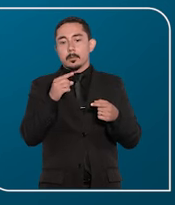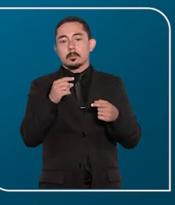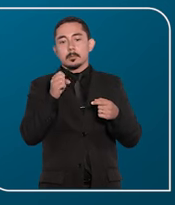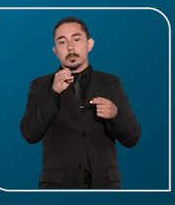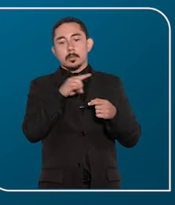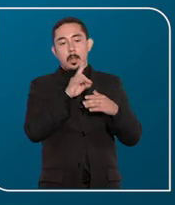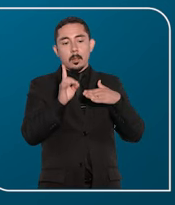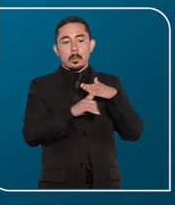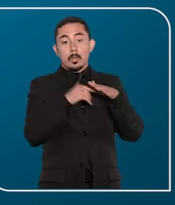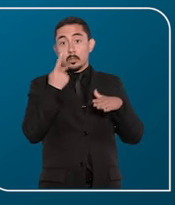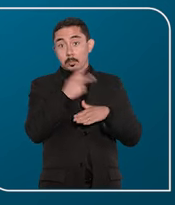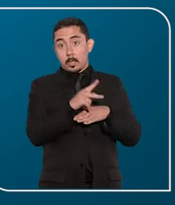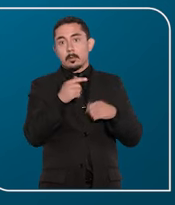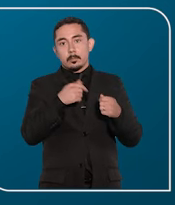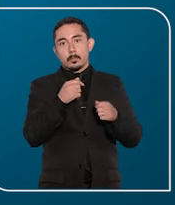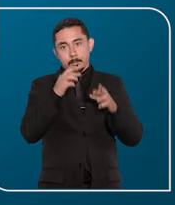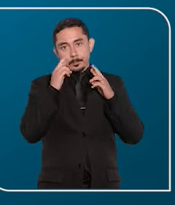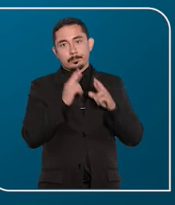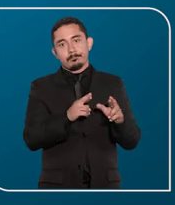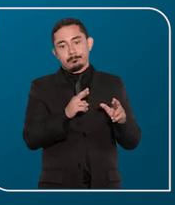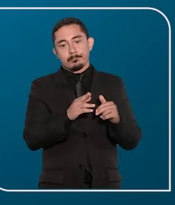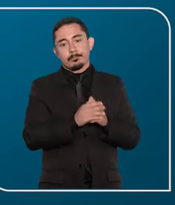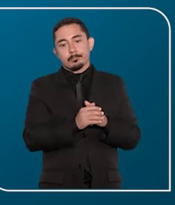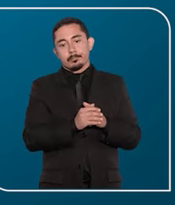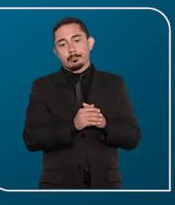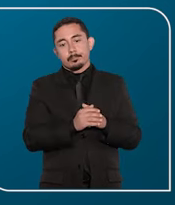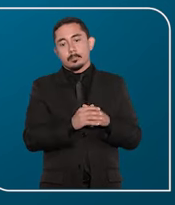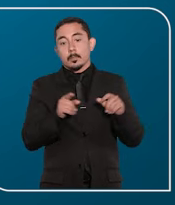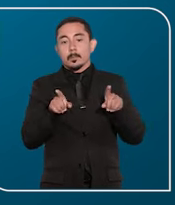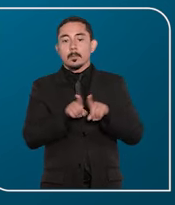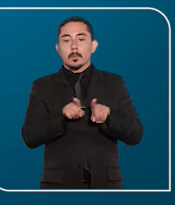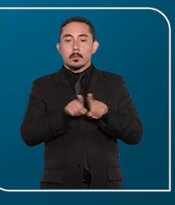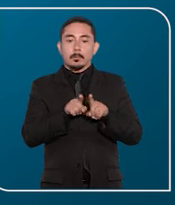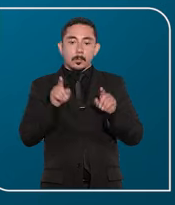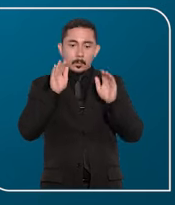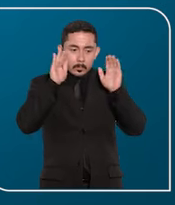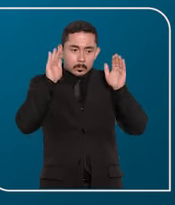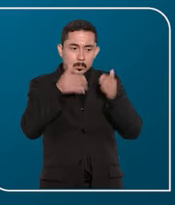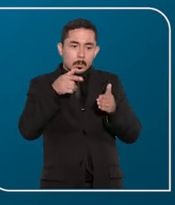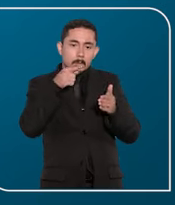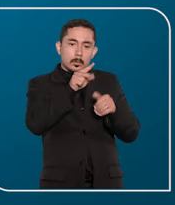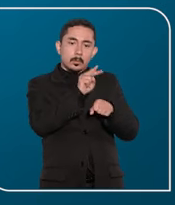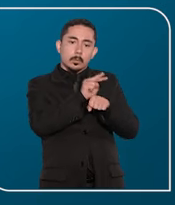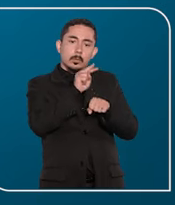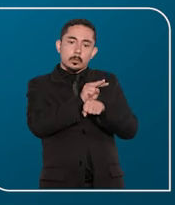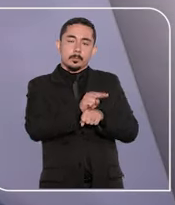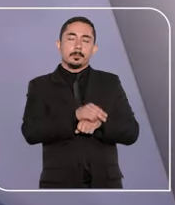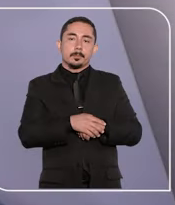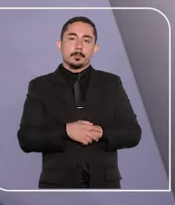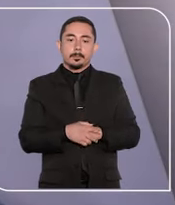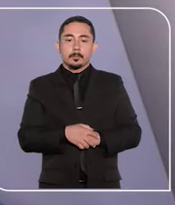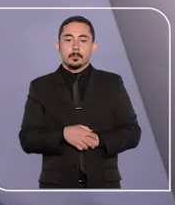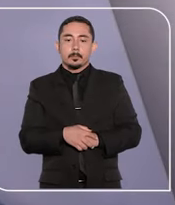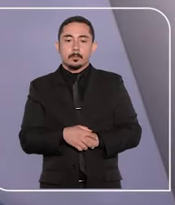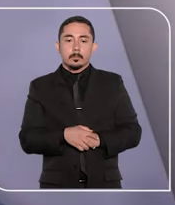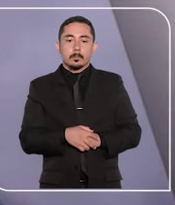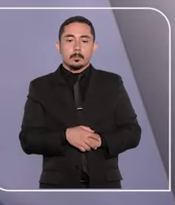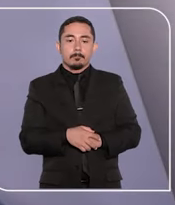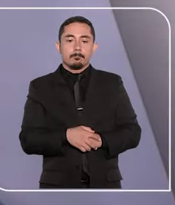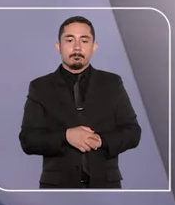tem a obrigação de respeitar, e a inviolabilidade vem também no sentido de proteger o sigilo profissional. Falando